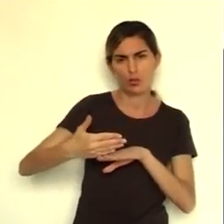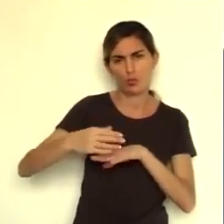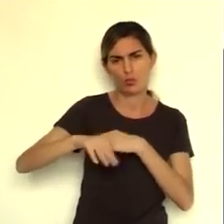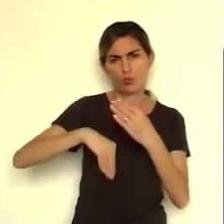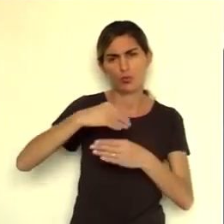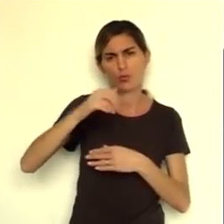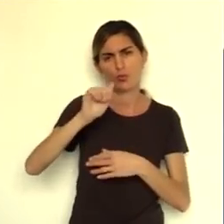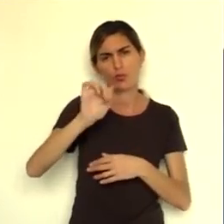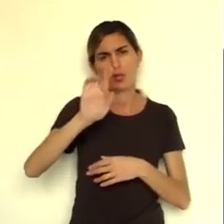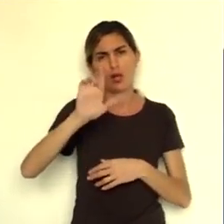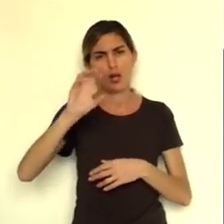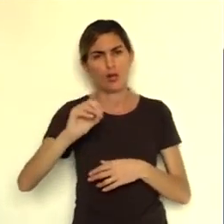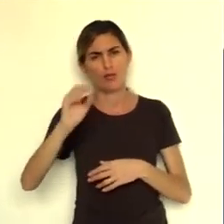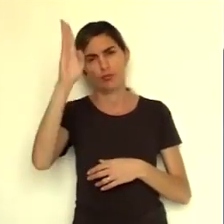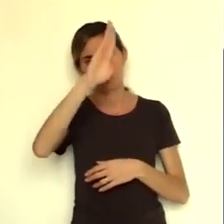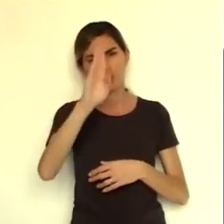os